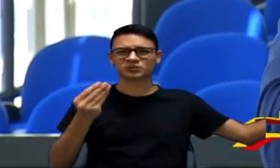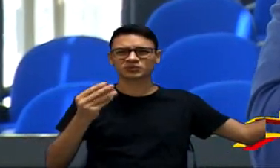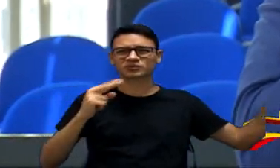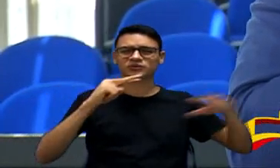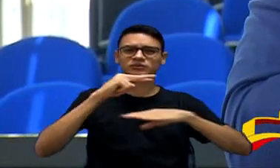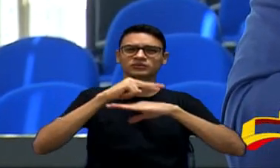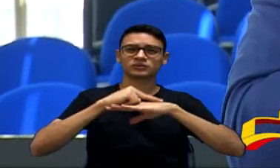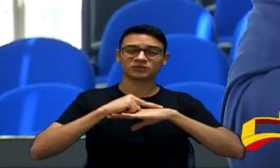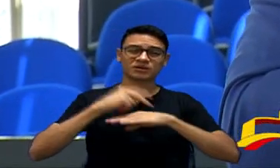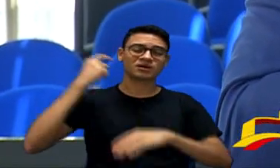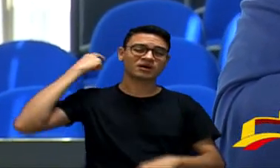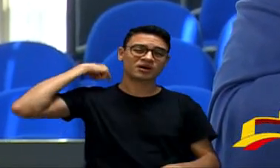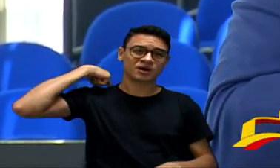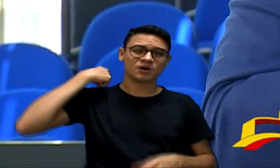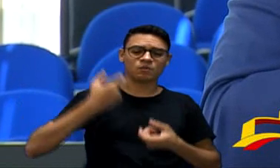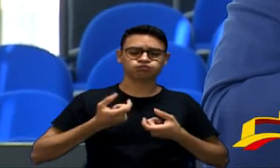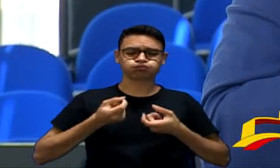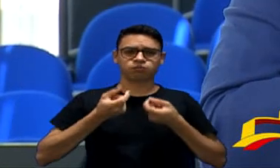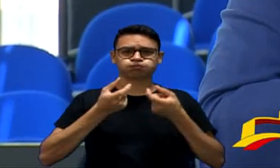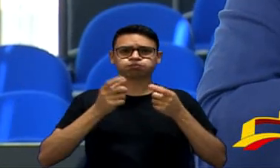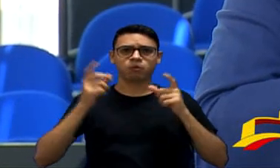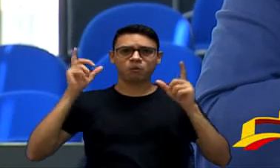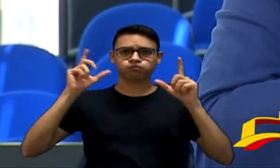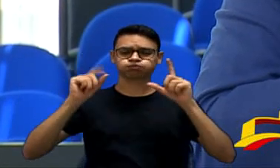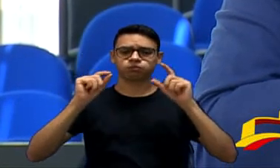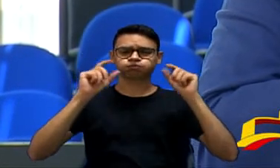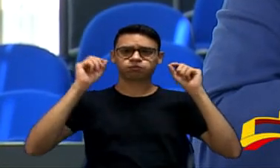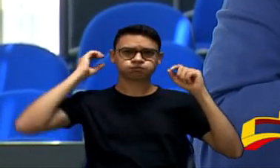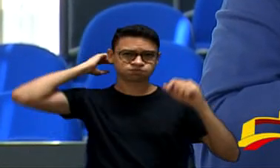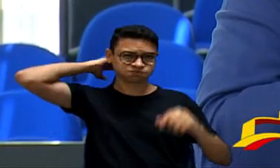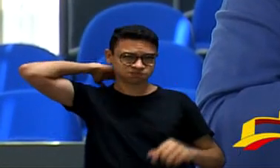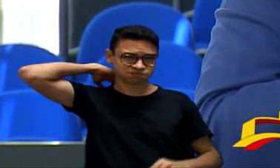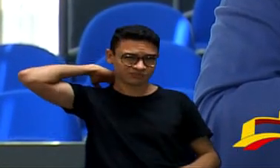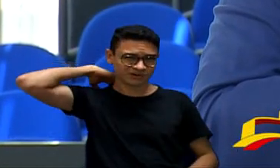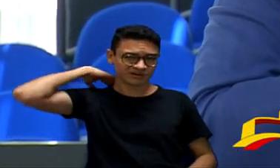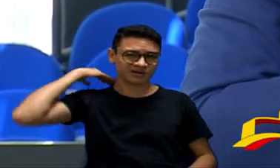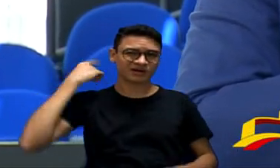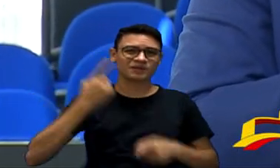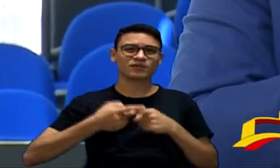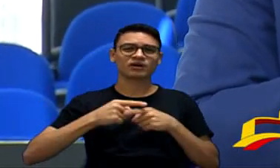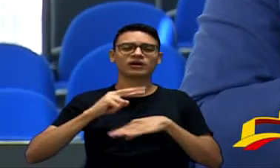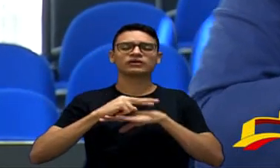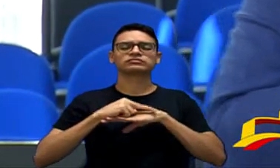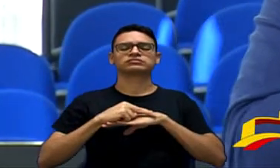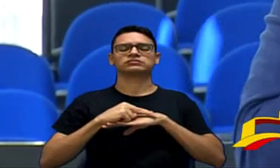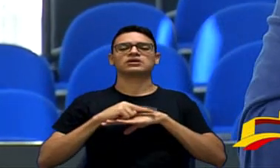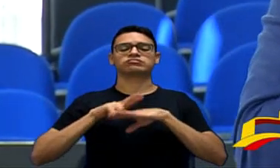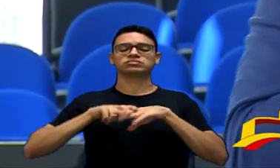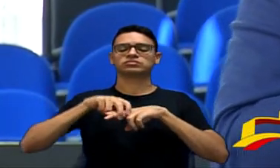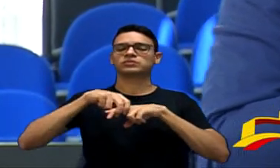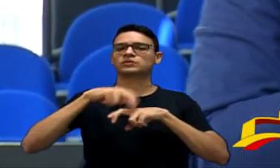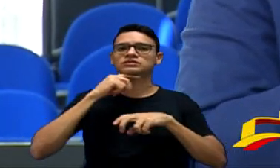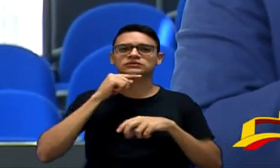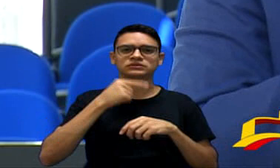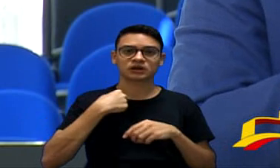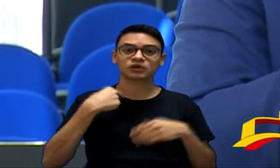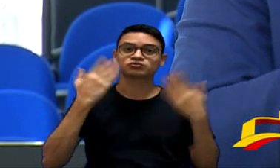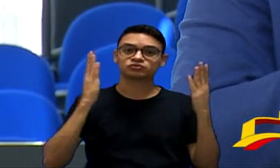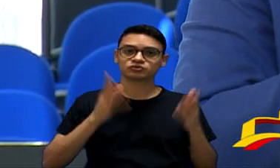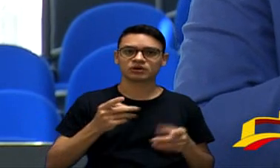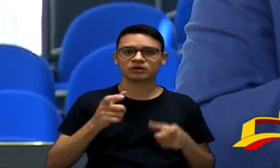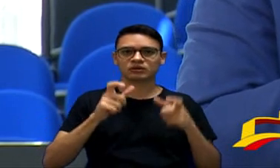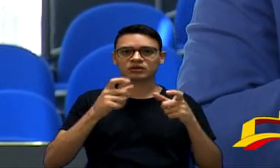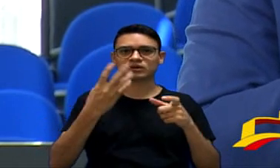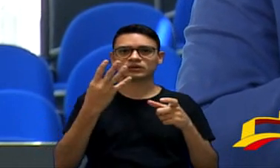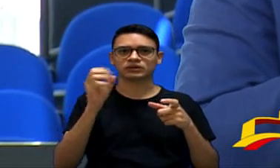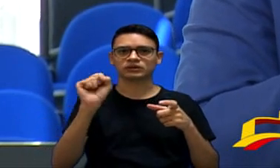porque não sai da cama há anos. Eu fui visitar um rapaz, Cristiano... Junto, na região lá da Aparecidinha. Ele está 15